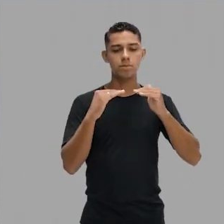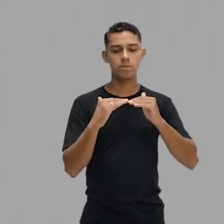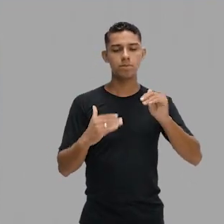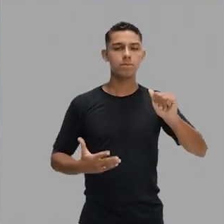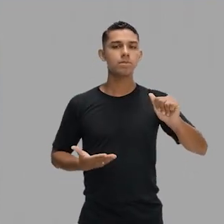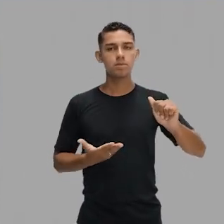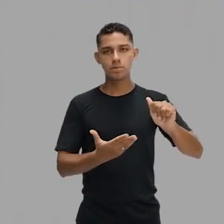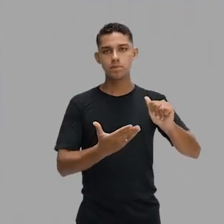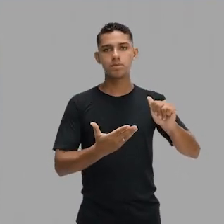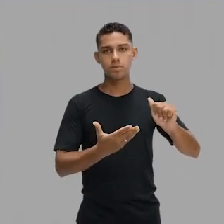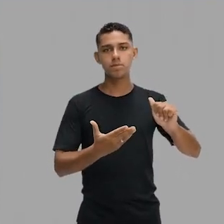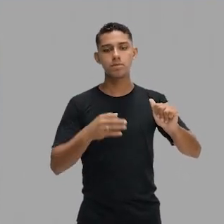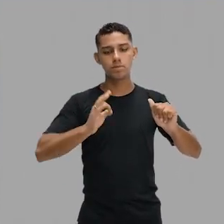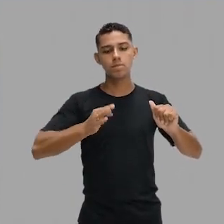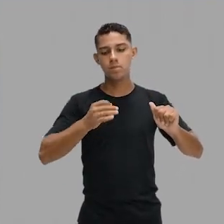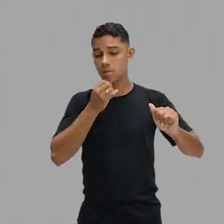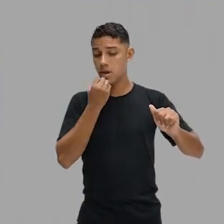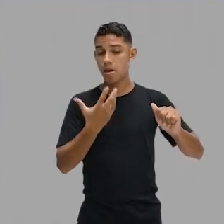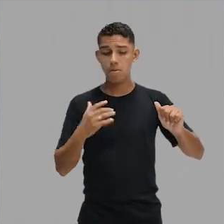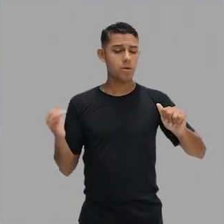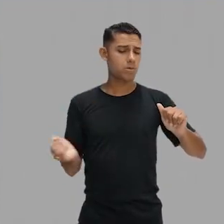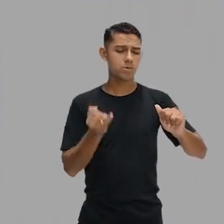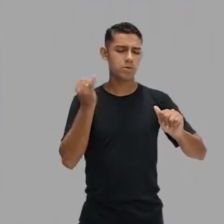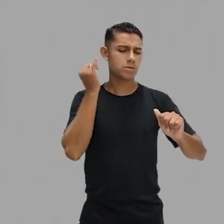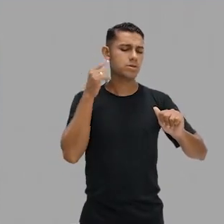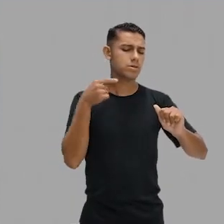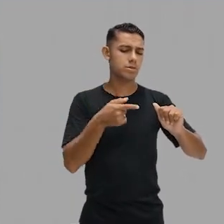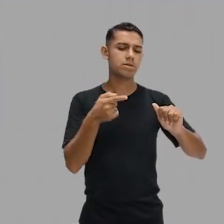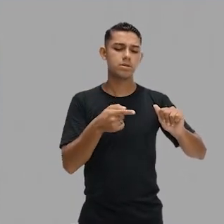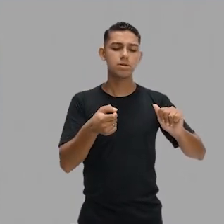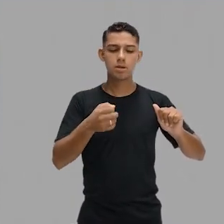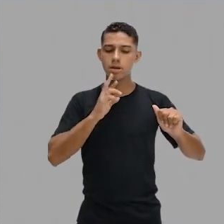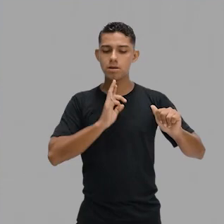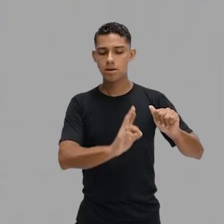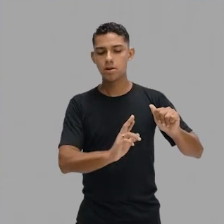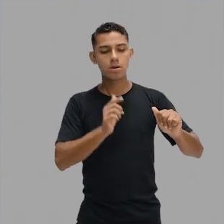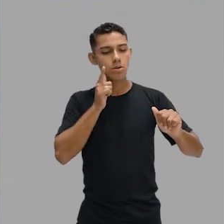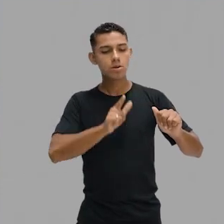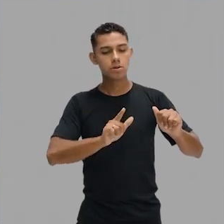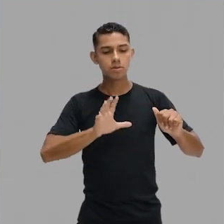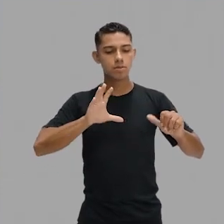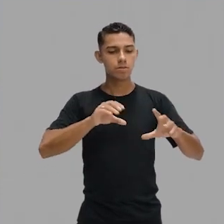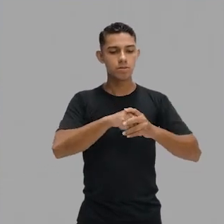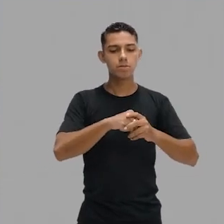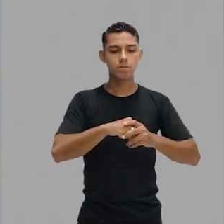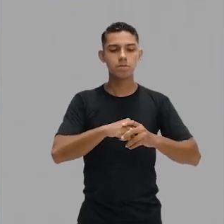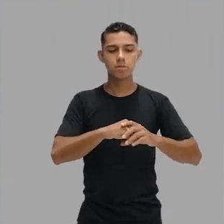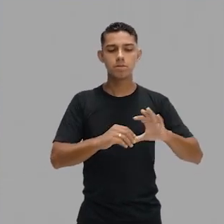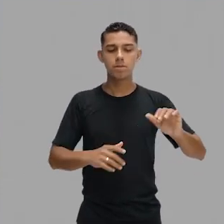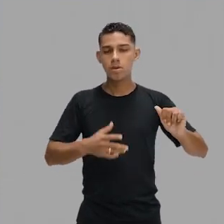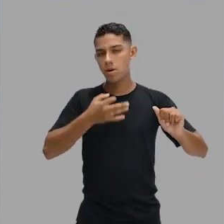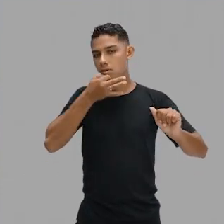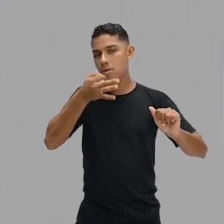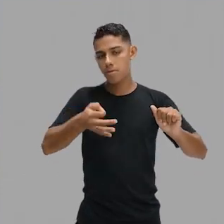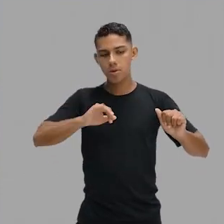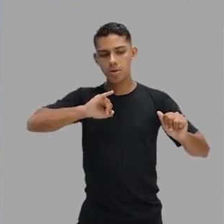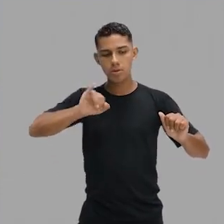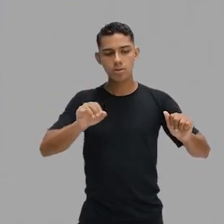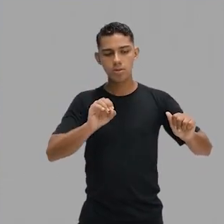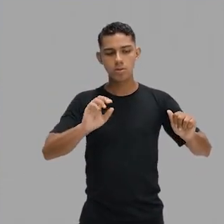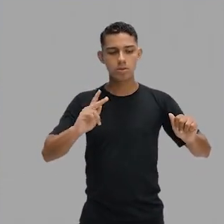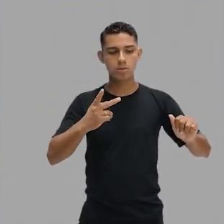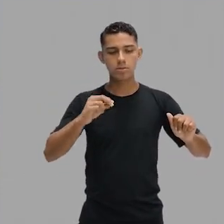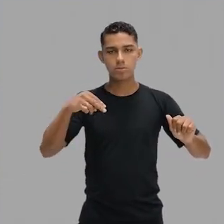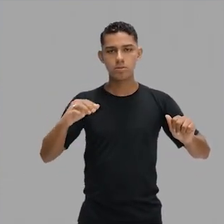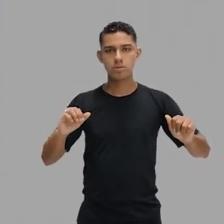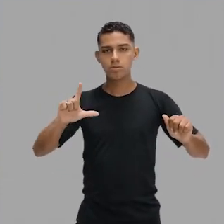letra A para a gente se torna um elemento fundamental para que a gente possa responder a questão. Assinale nessa terceira questão a letra